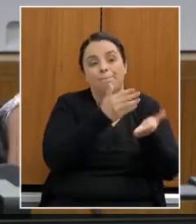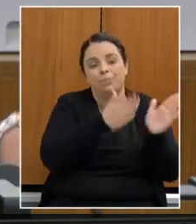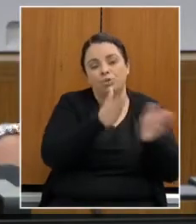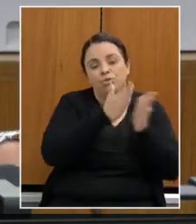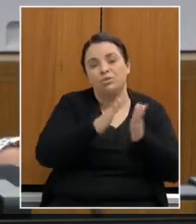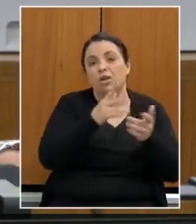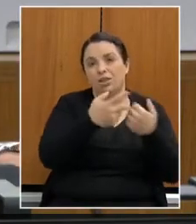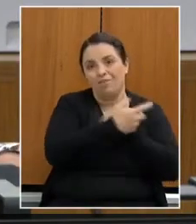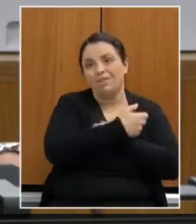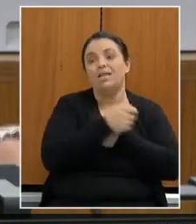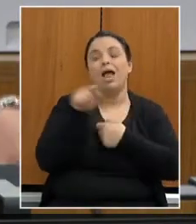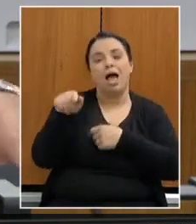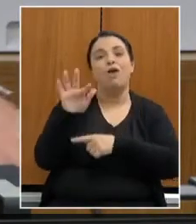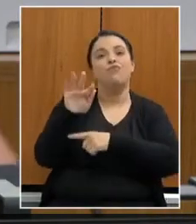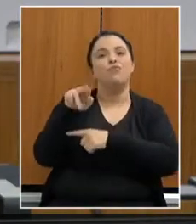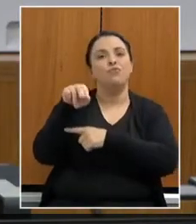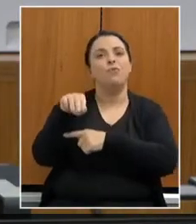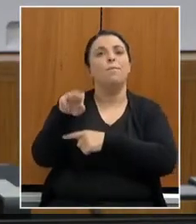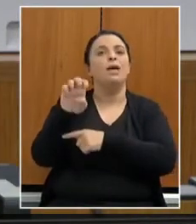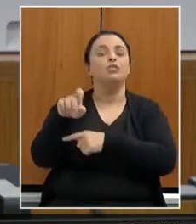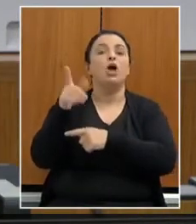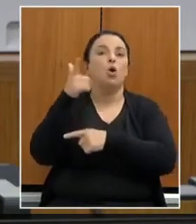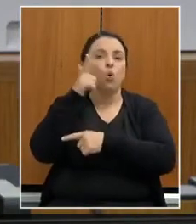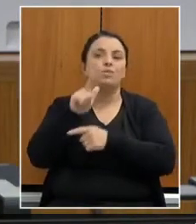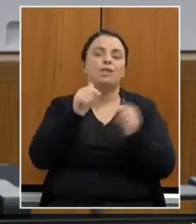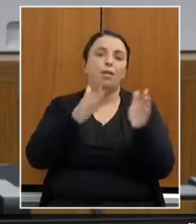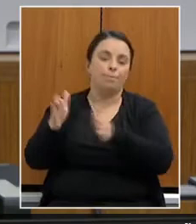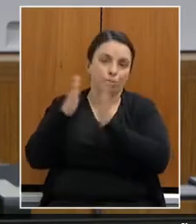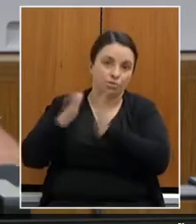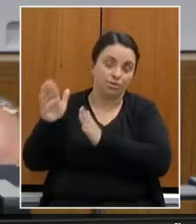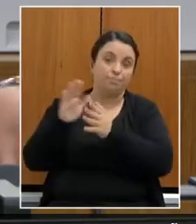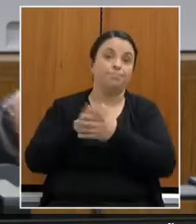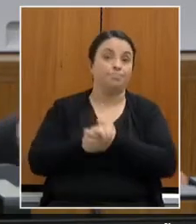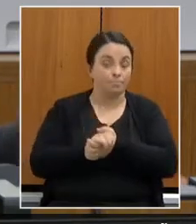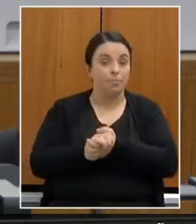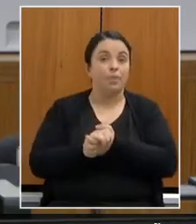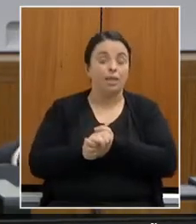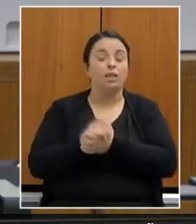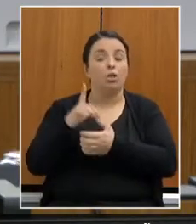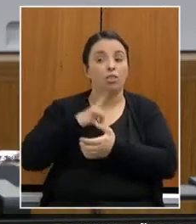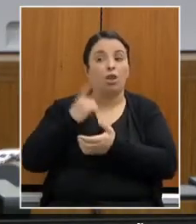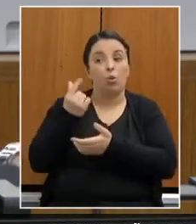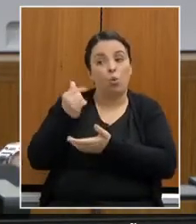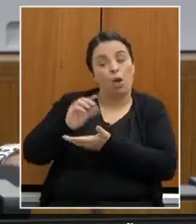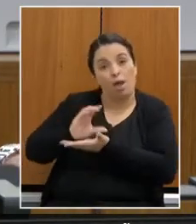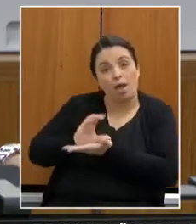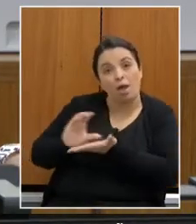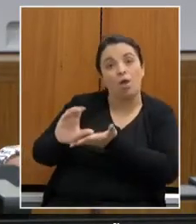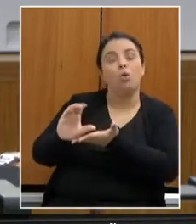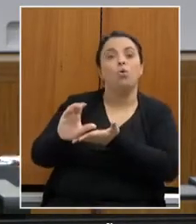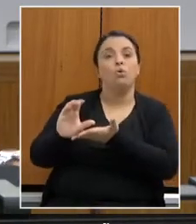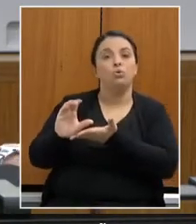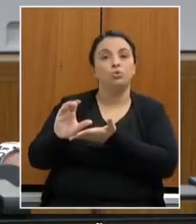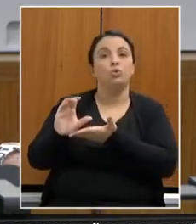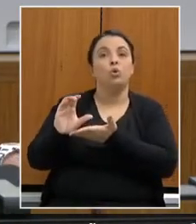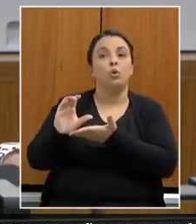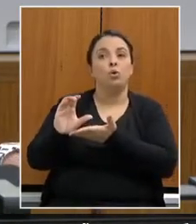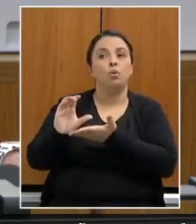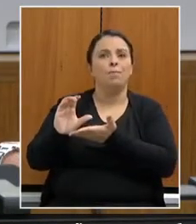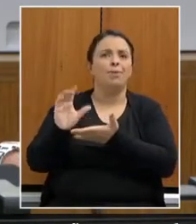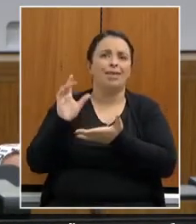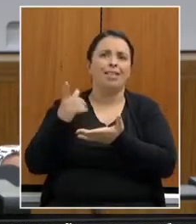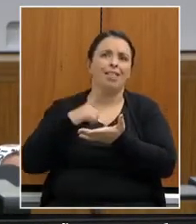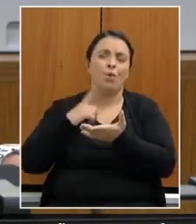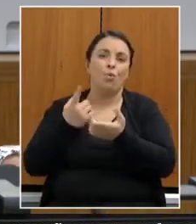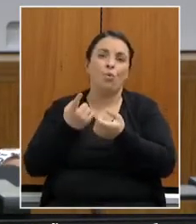ampliação da FUNED com o recurso que será destinado e o possível contrato com esse laboratório a gente conseguir